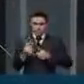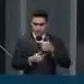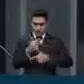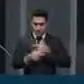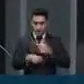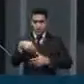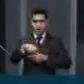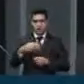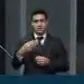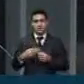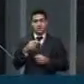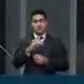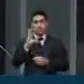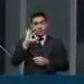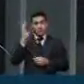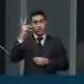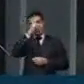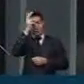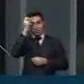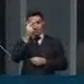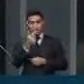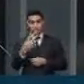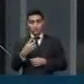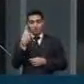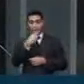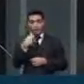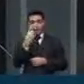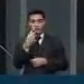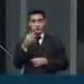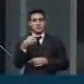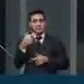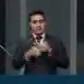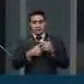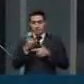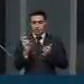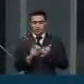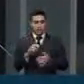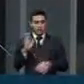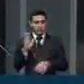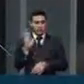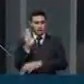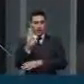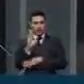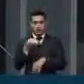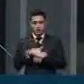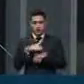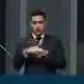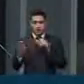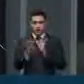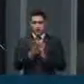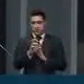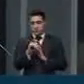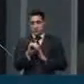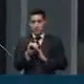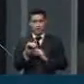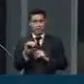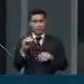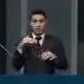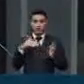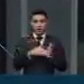município. Ele decidiu ser prefeito 24 horas. Ele trabalha de manhã, de tarde e de noite, chega cedo na prefeitura, sai